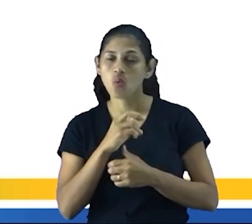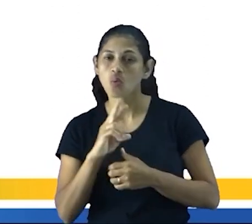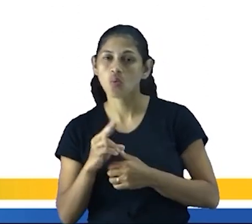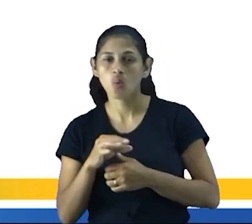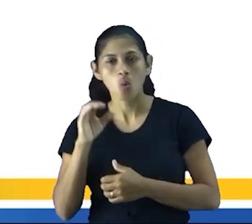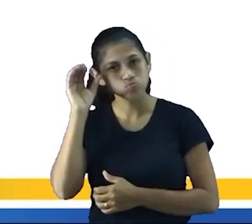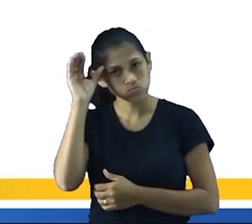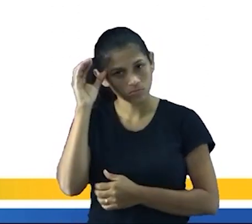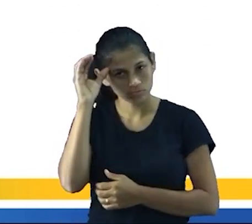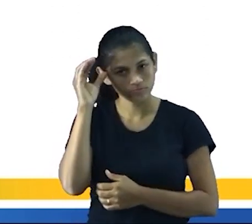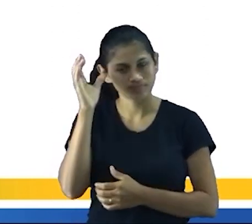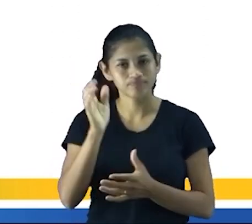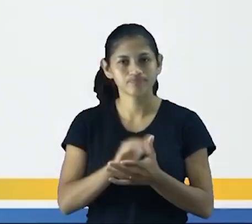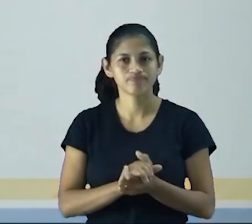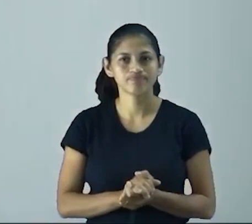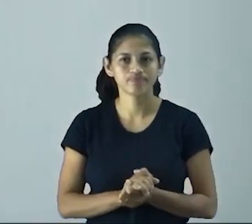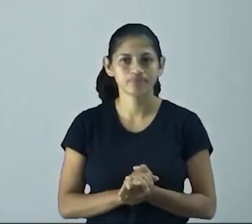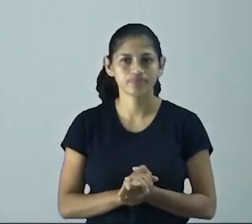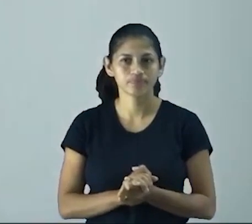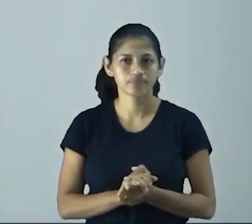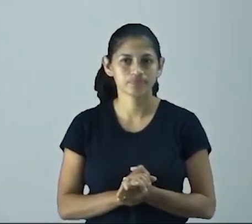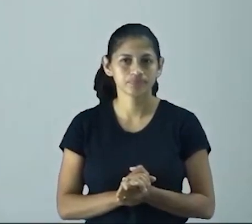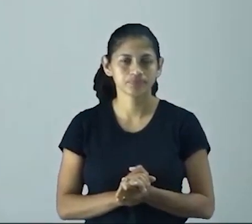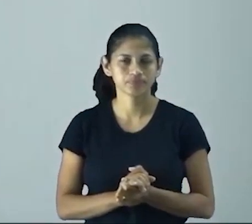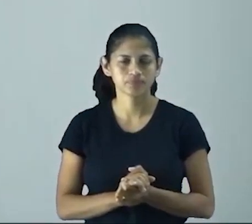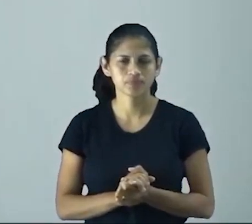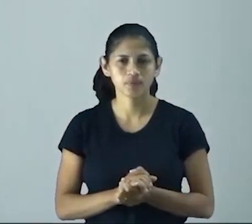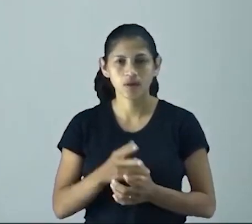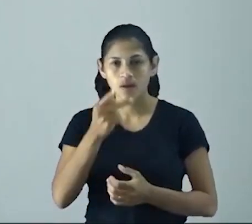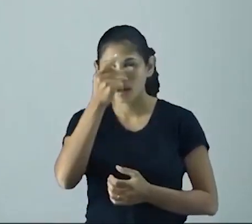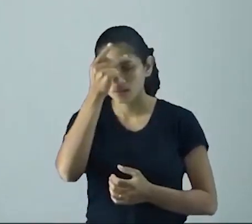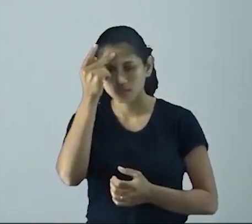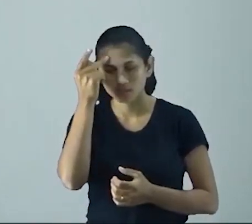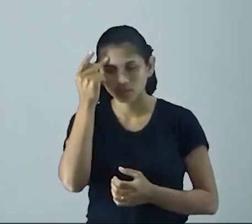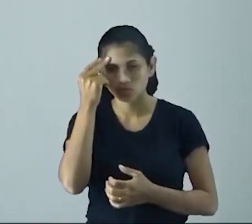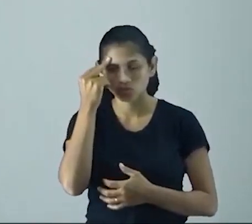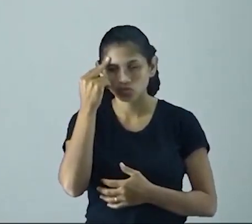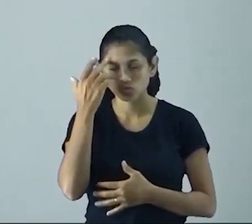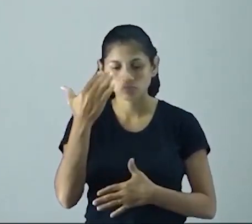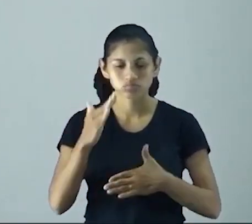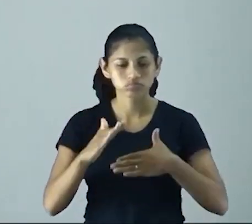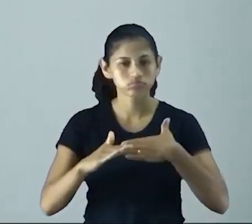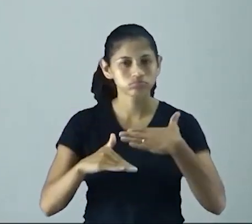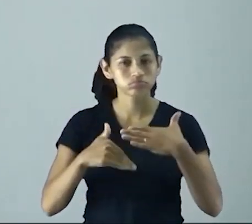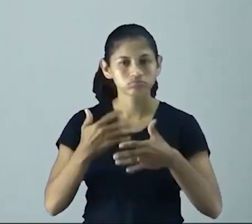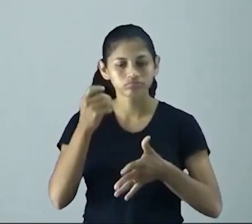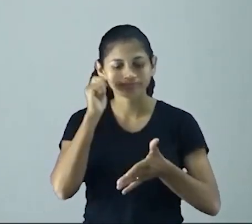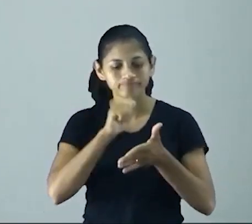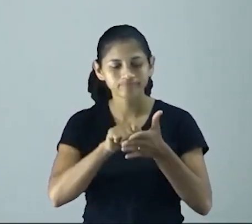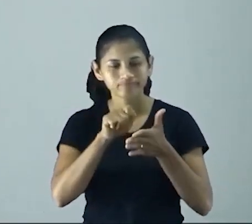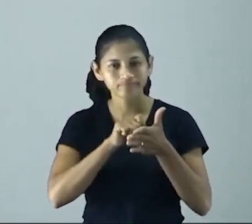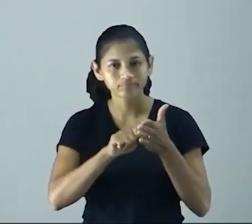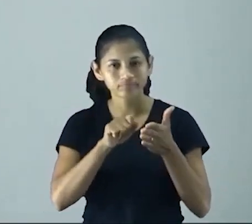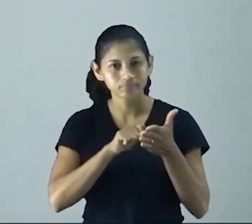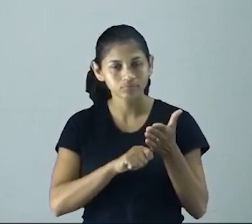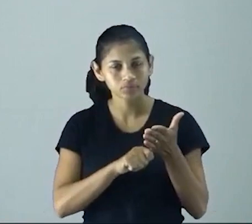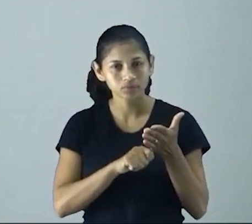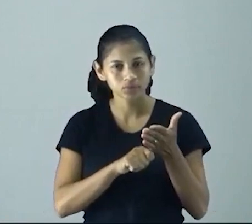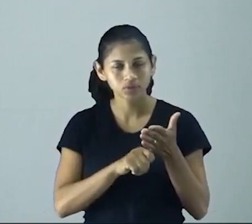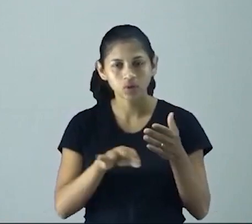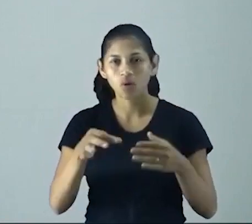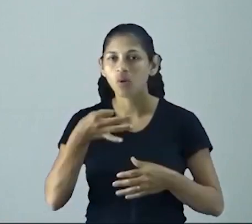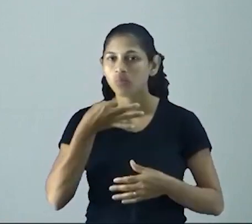na tipologia dissertativa, né, a pessoa vai construir seu texto, né, dando